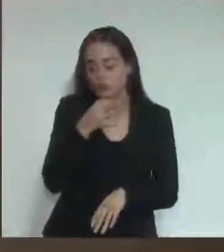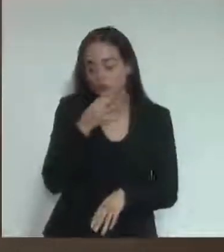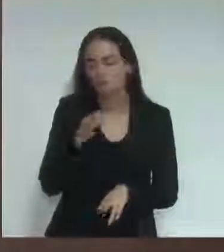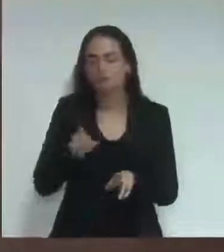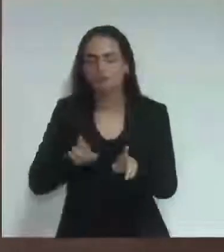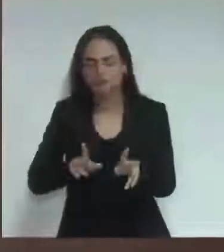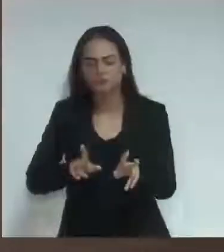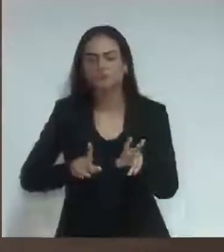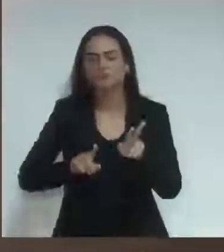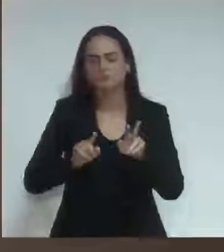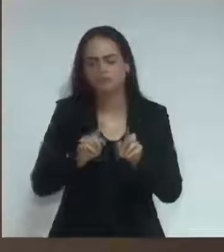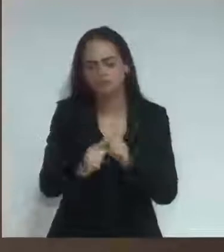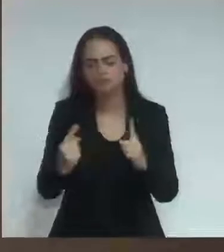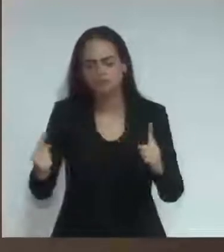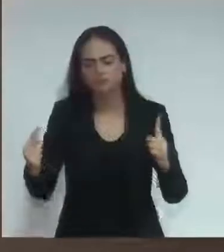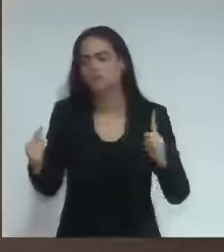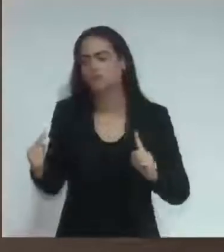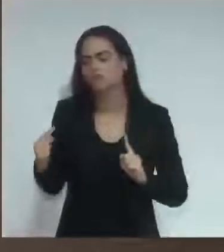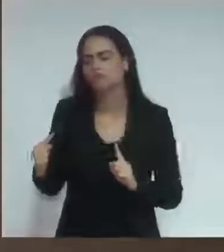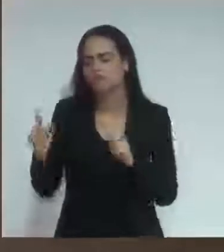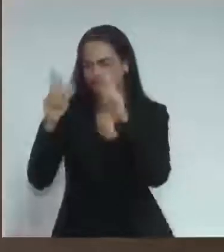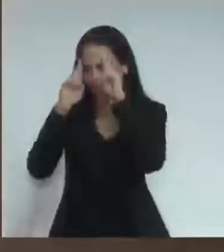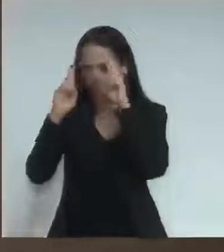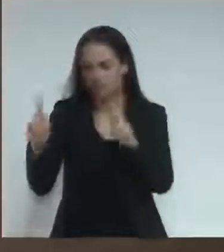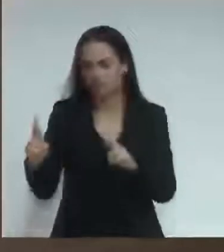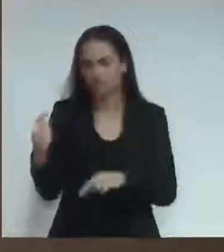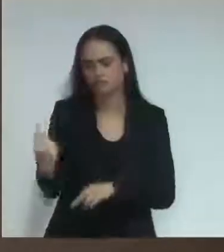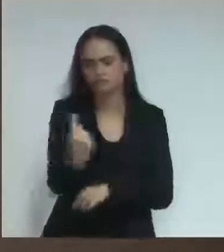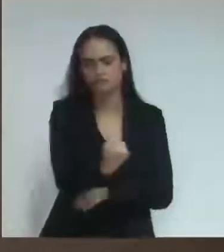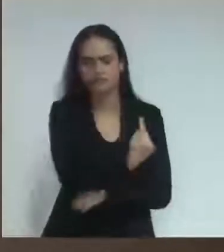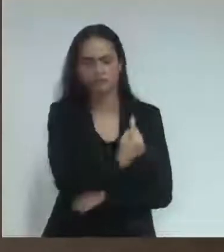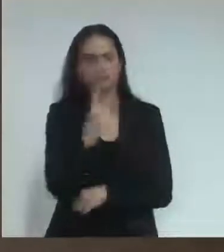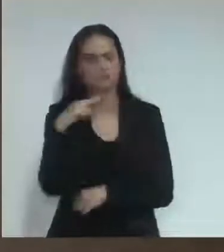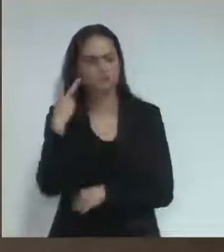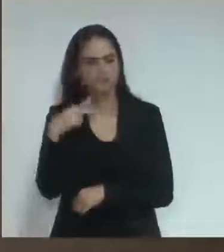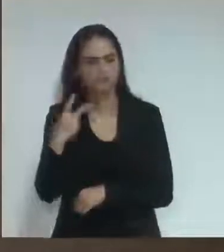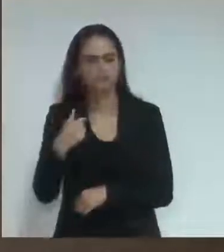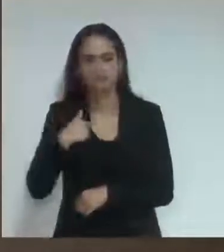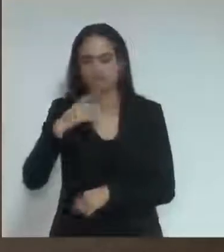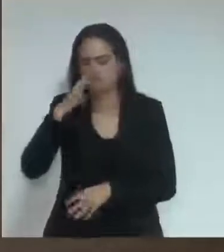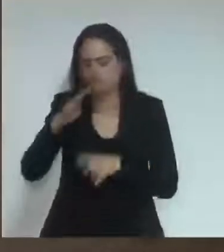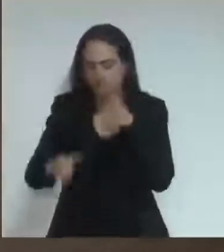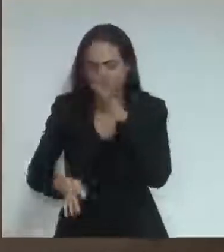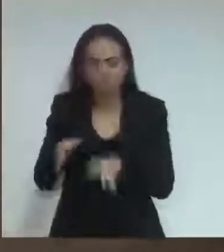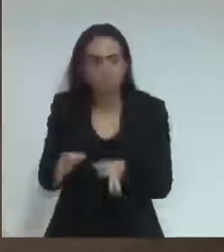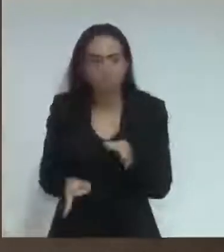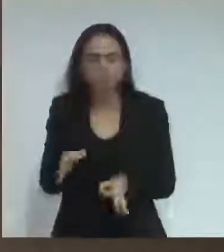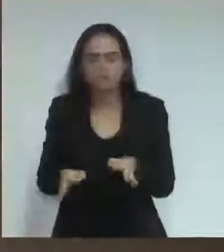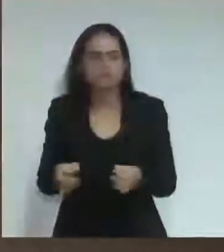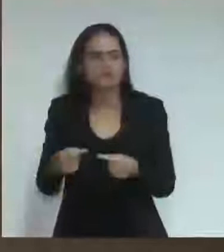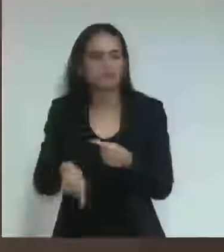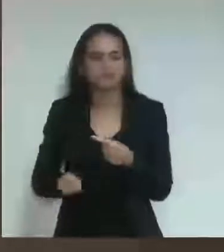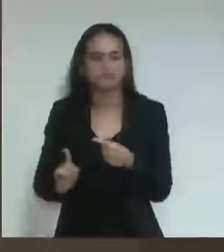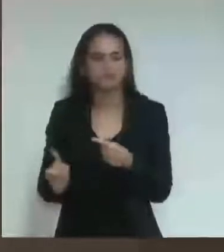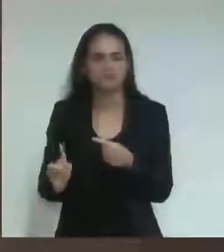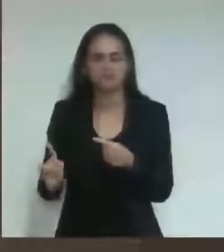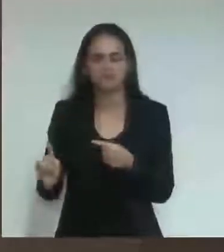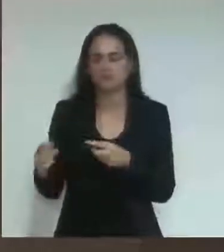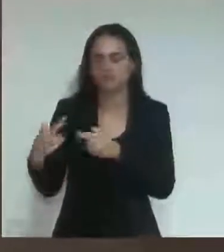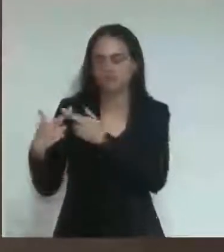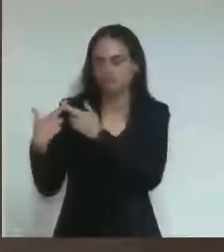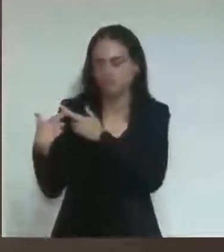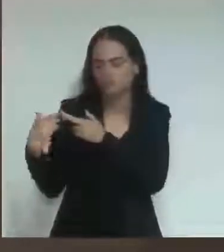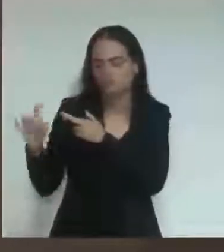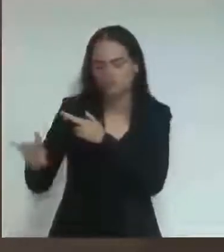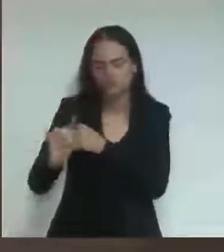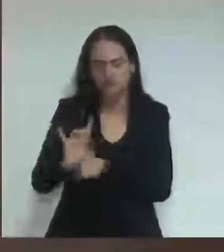posicionamento de cada vereador. Não cabe a mim julgar a forma de trabalhar de qualquer vereador, muito menos